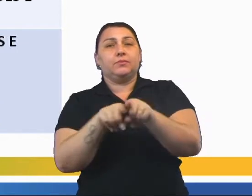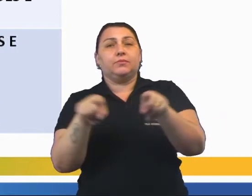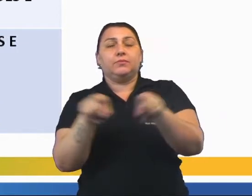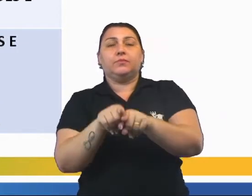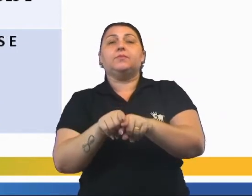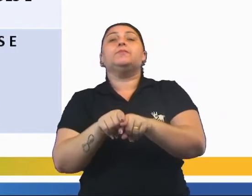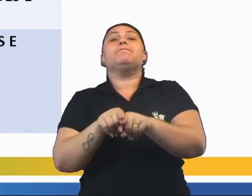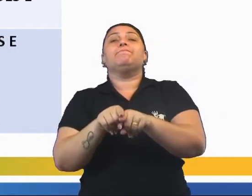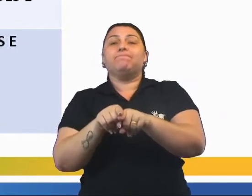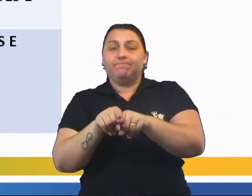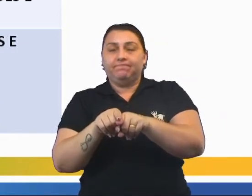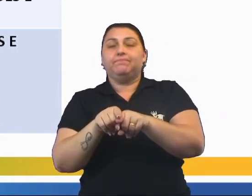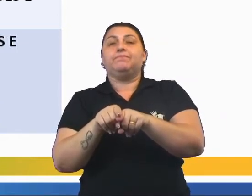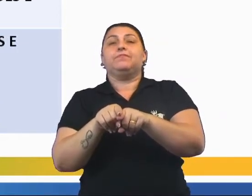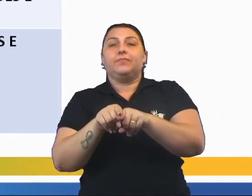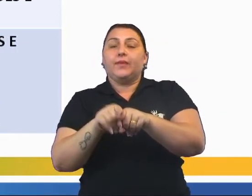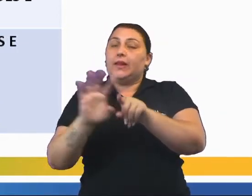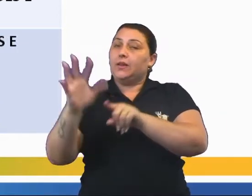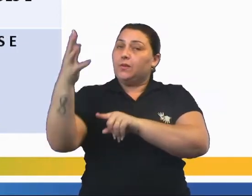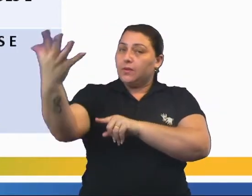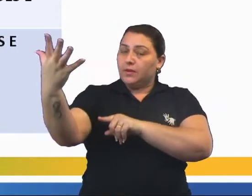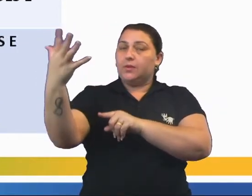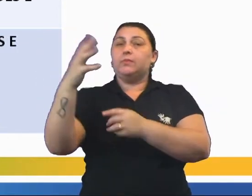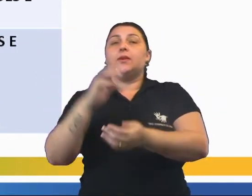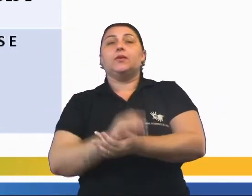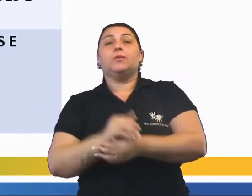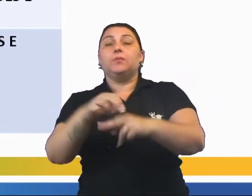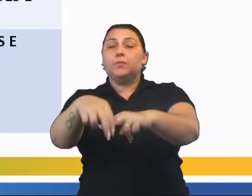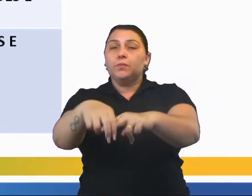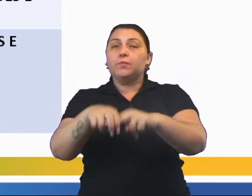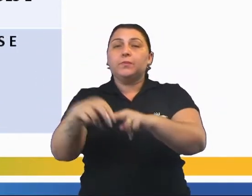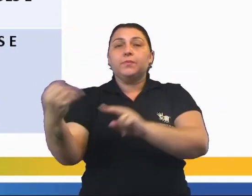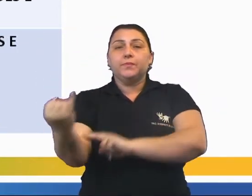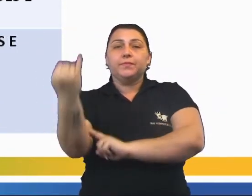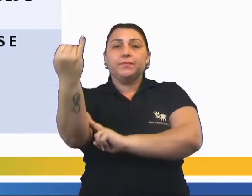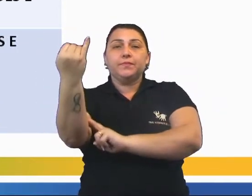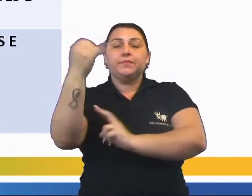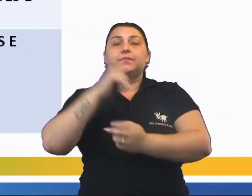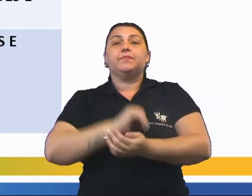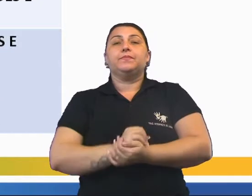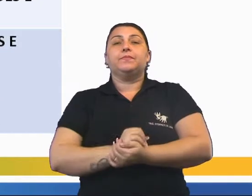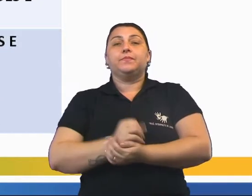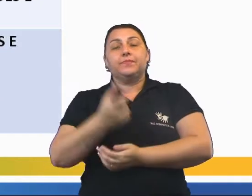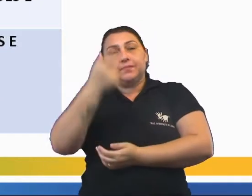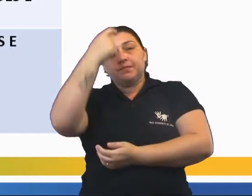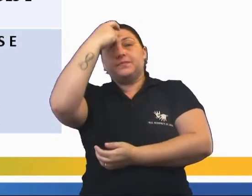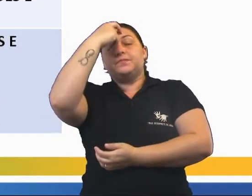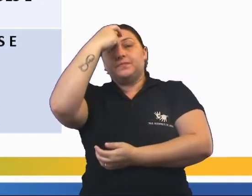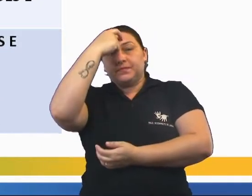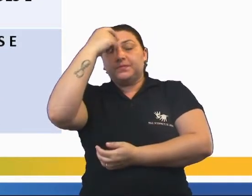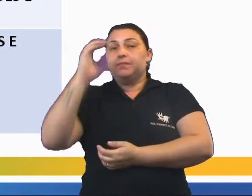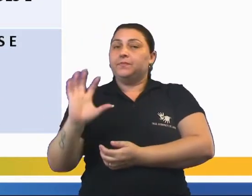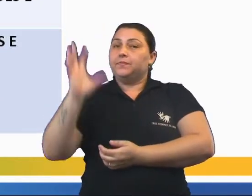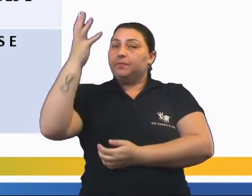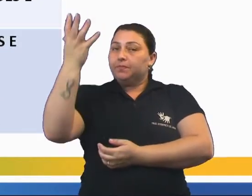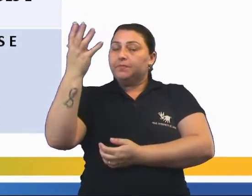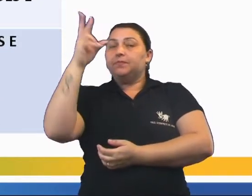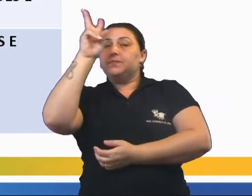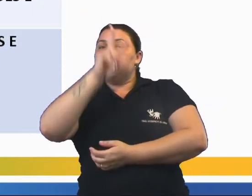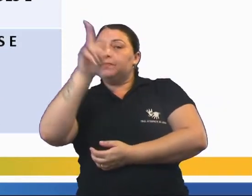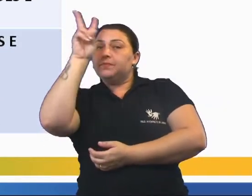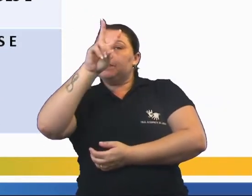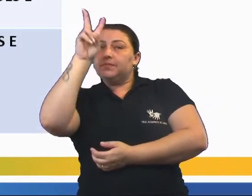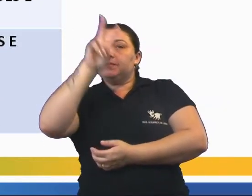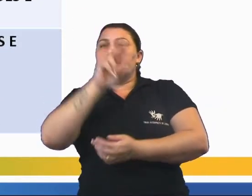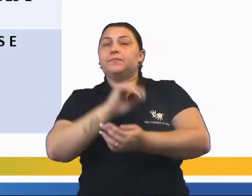se reportam a esses acontecimentos, por isso que são importantes as memórias e os acontecimentos